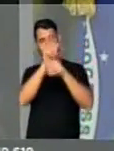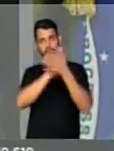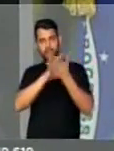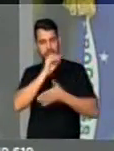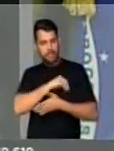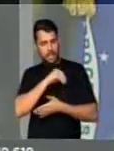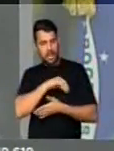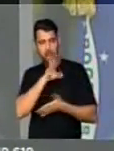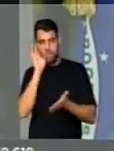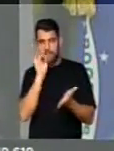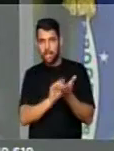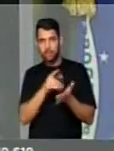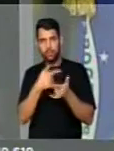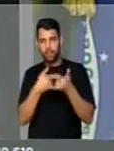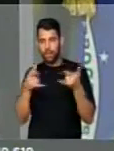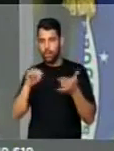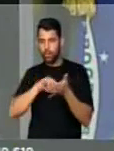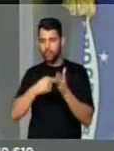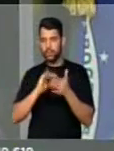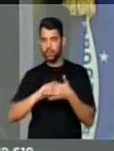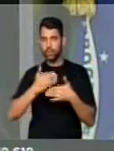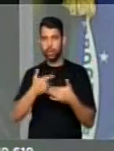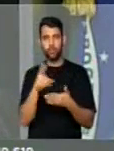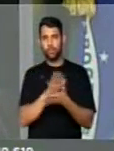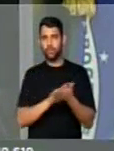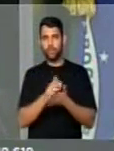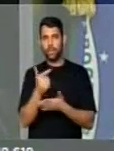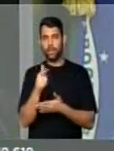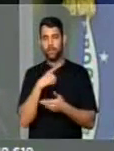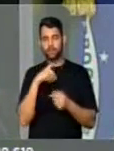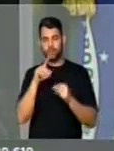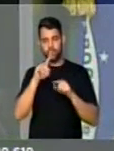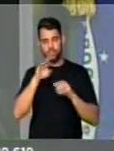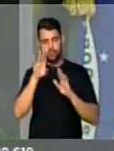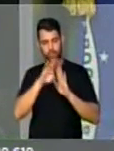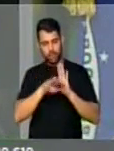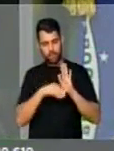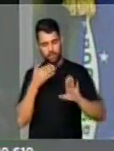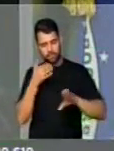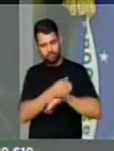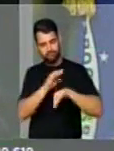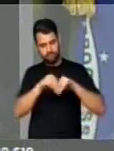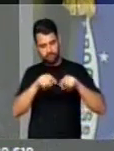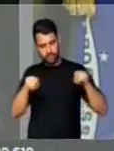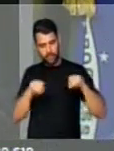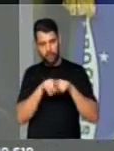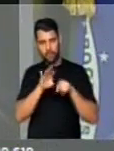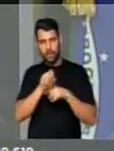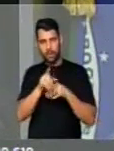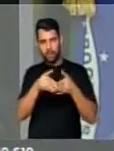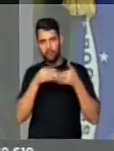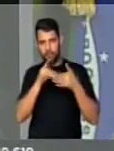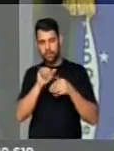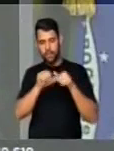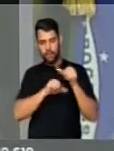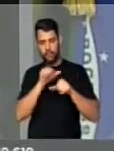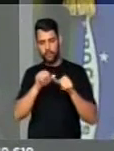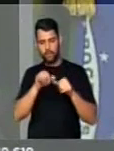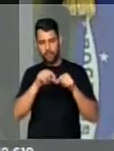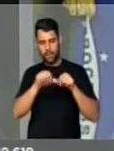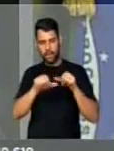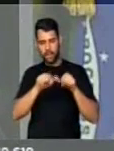salário fixo e nem contra-cheque. Os programas de acesso à terra, como o crédito fundiário e a reforma